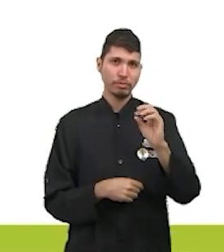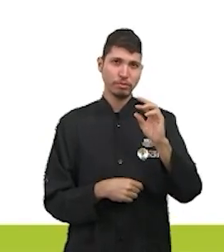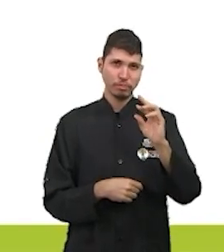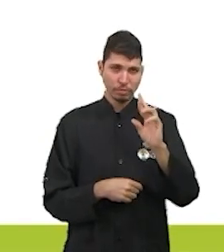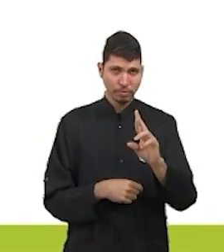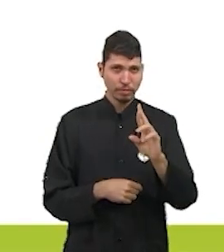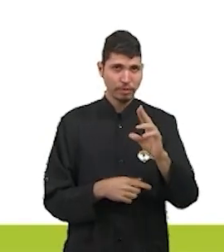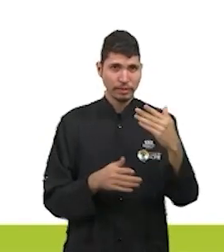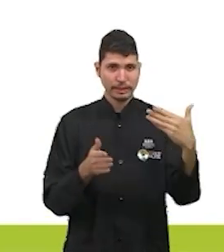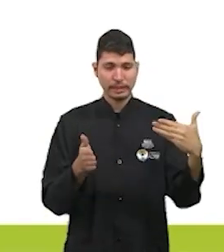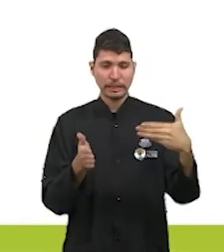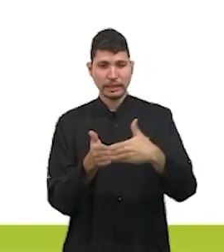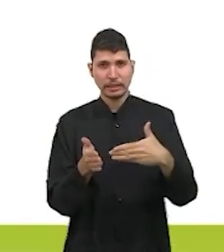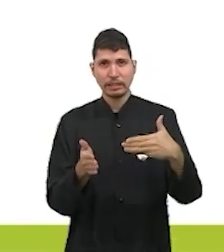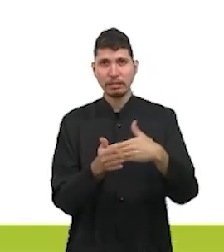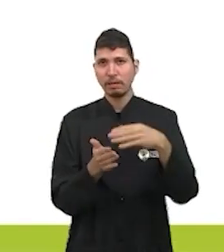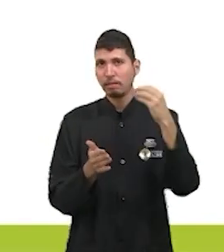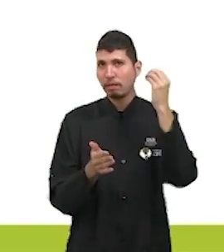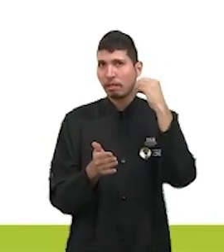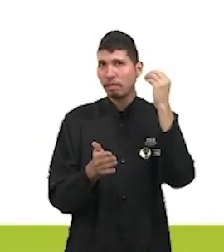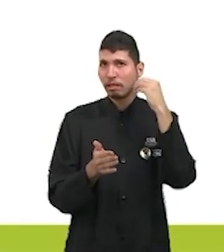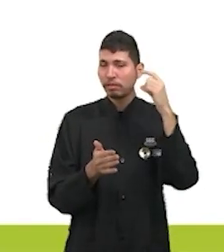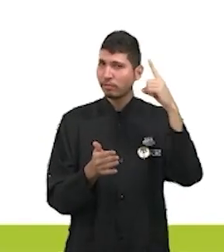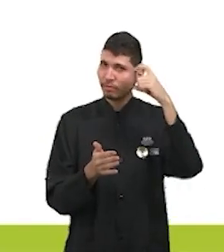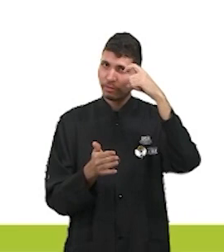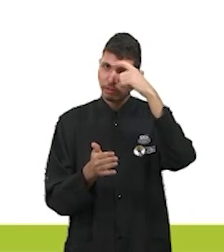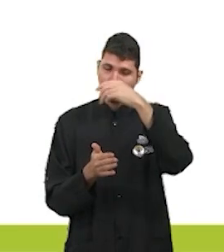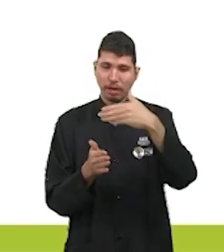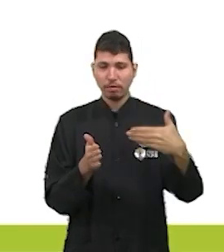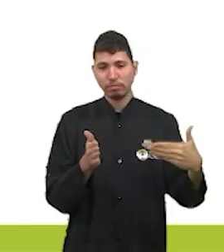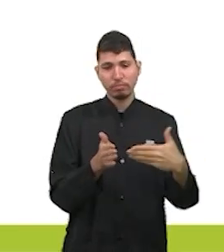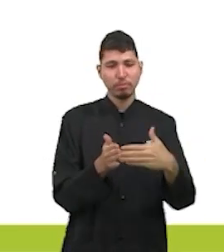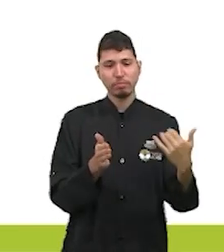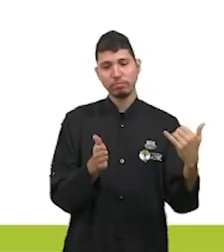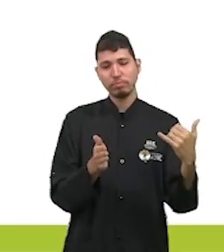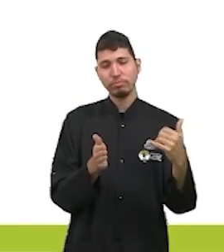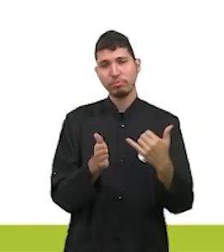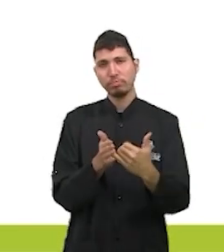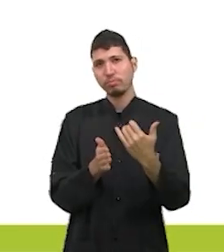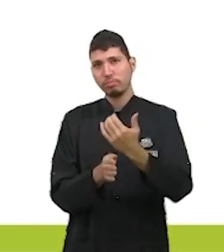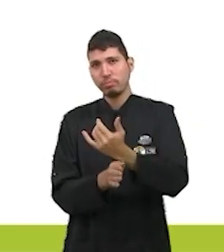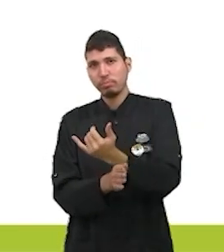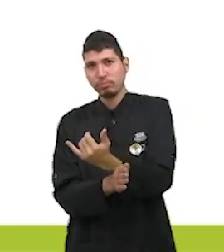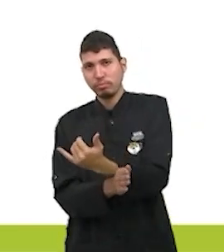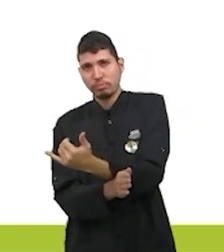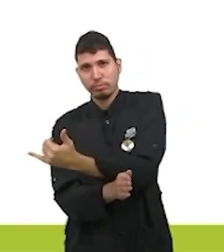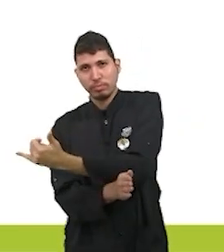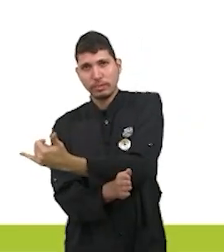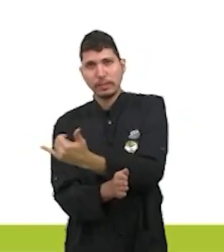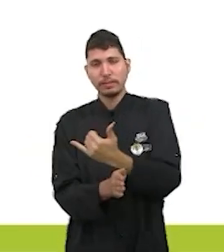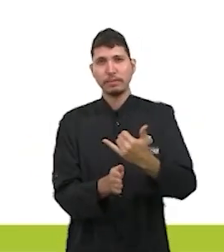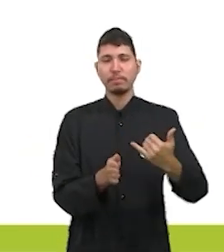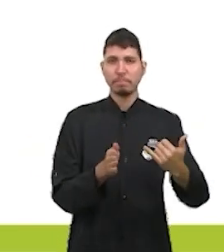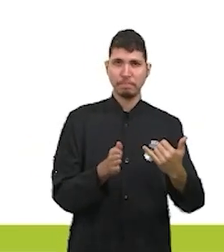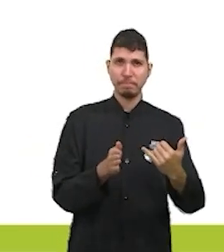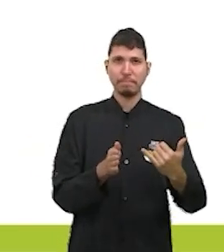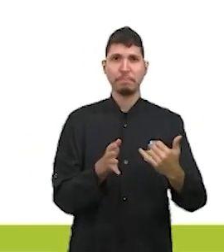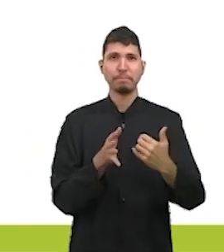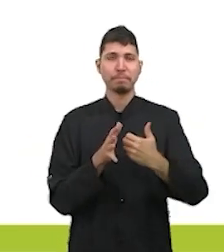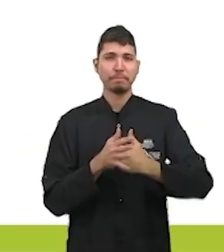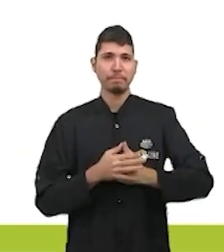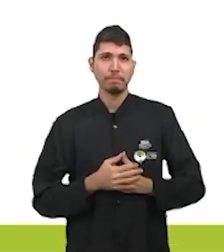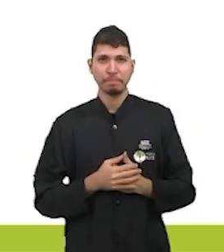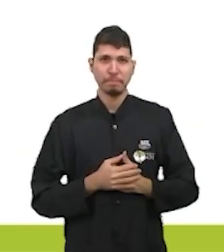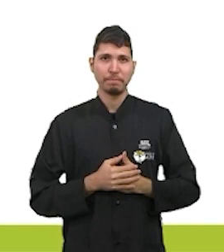ok? E essa é a sua principal aí função, tá? E ele também, né,